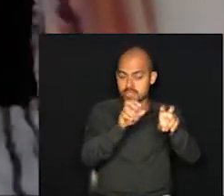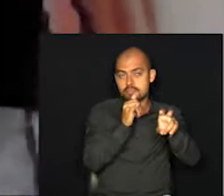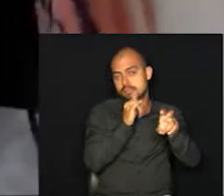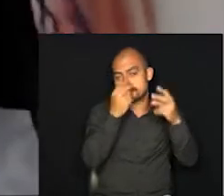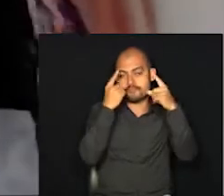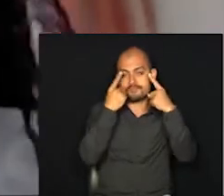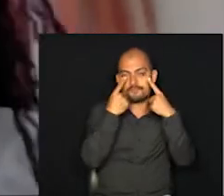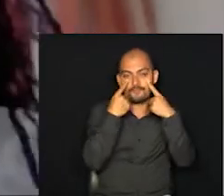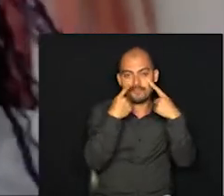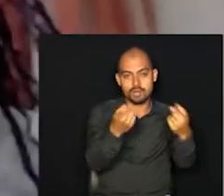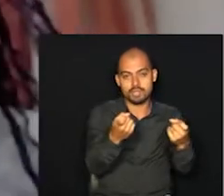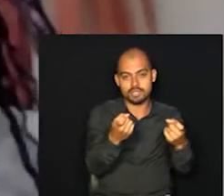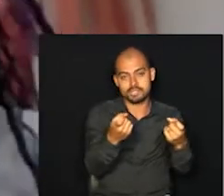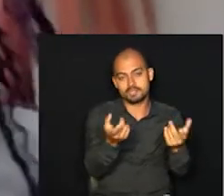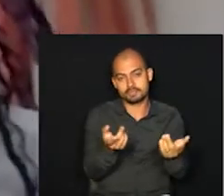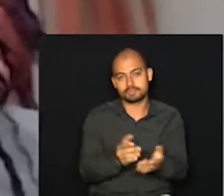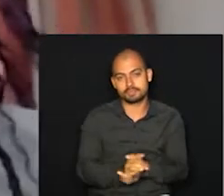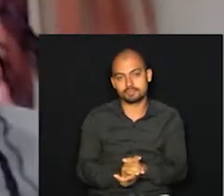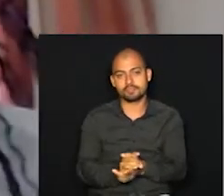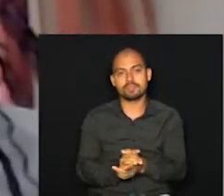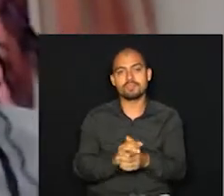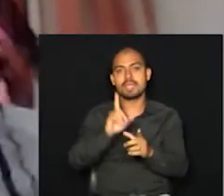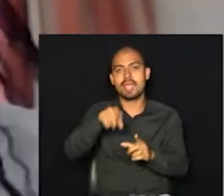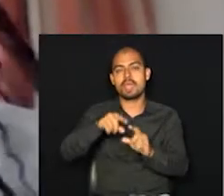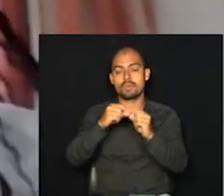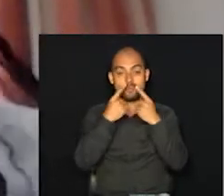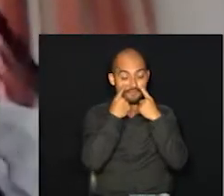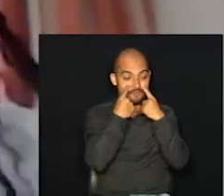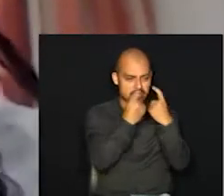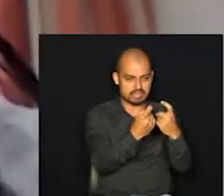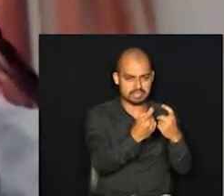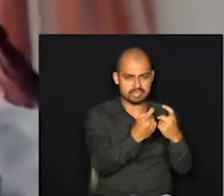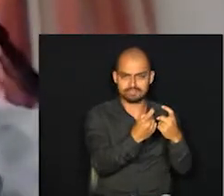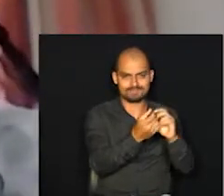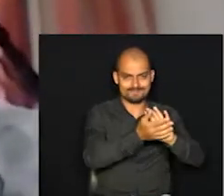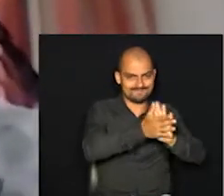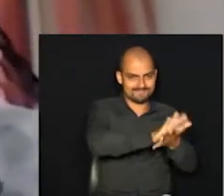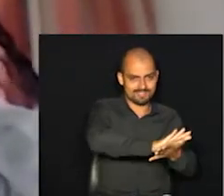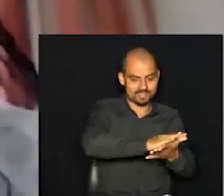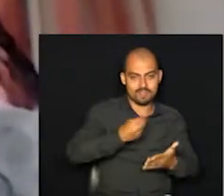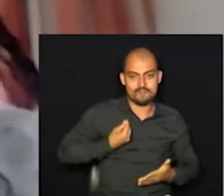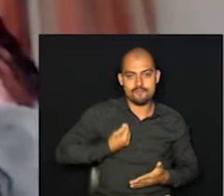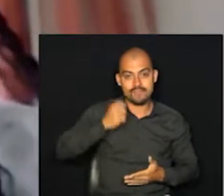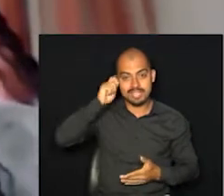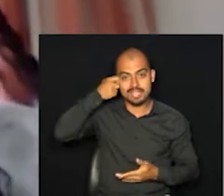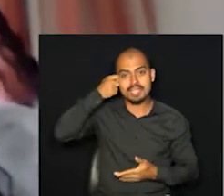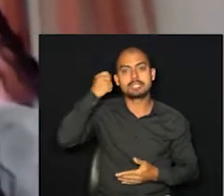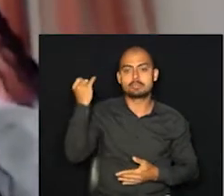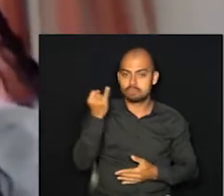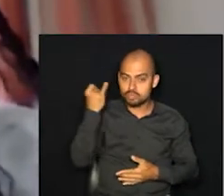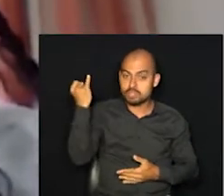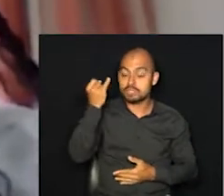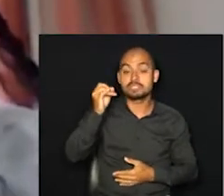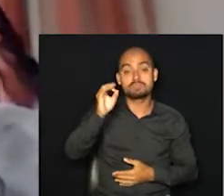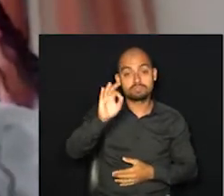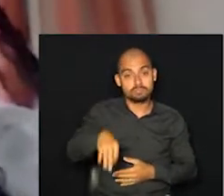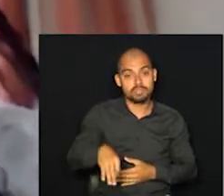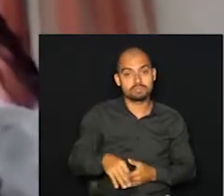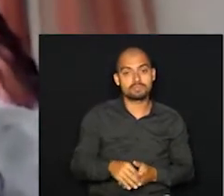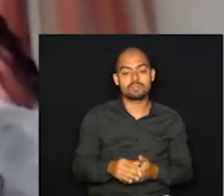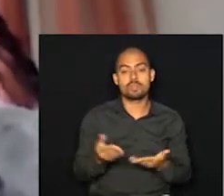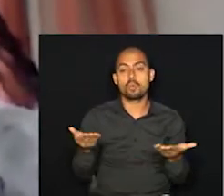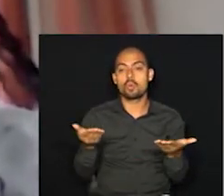cima disso que você falou mesmo, é acabar com a violência, porque vidas negras importam, e muito. Então, esse é um dia assim,